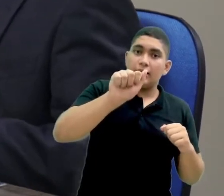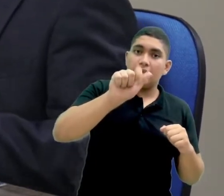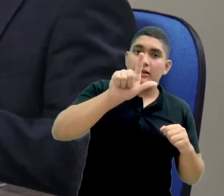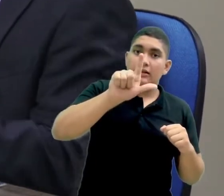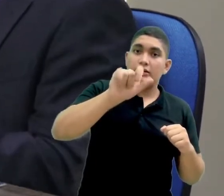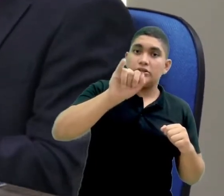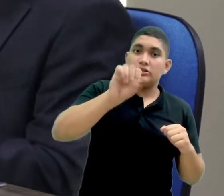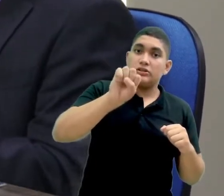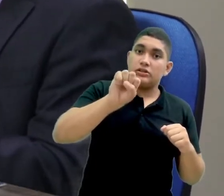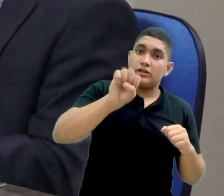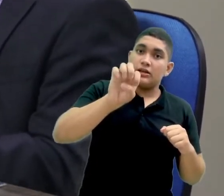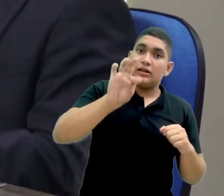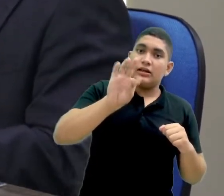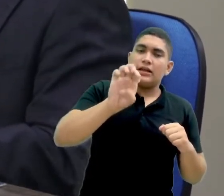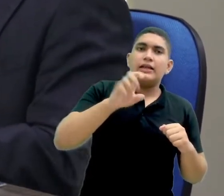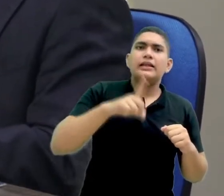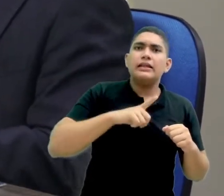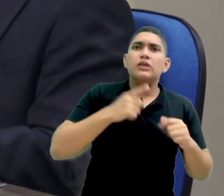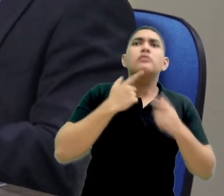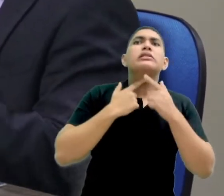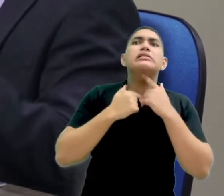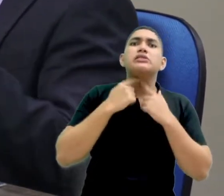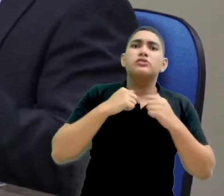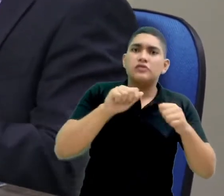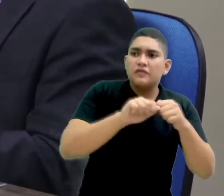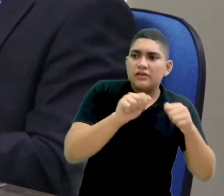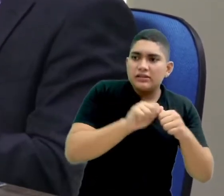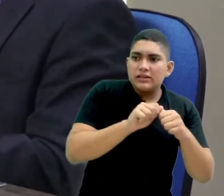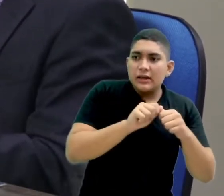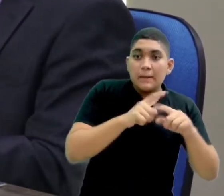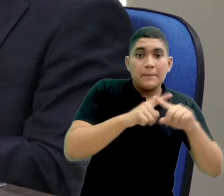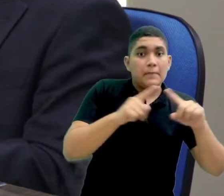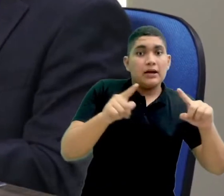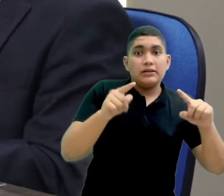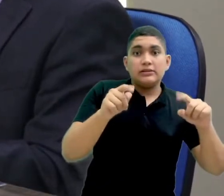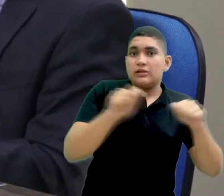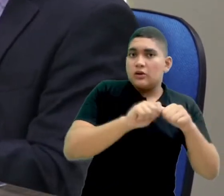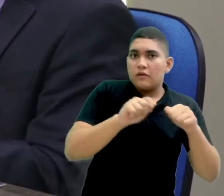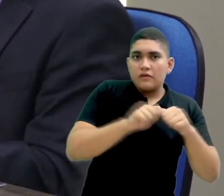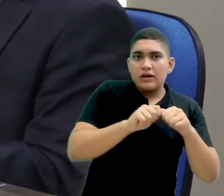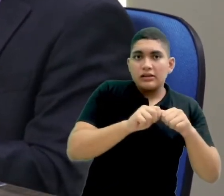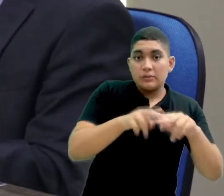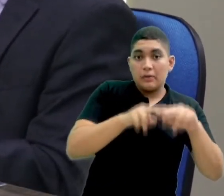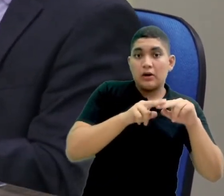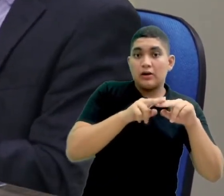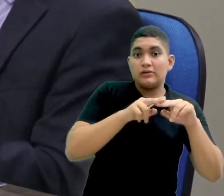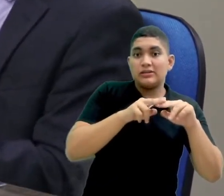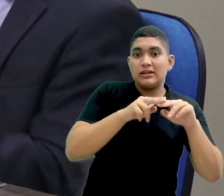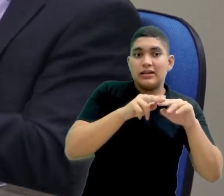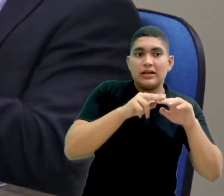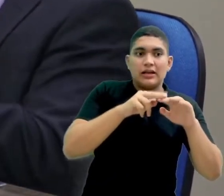faz. Mas por que ele não faz? Não porque ele não tem a inclinação, somente pela letra da lei. O que a lei diz, ele